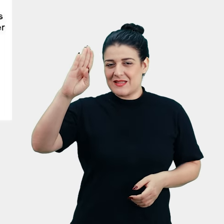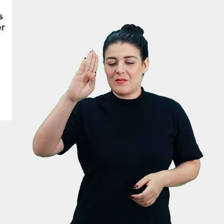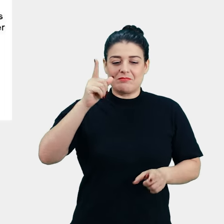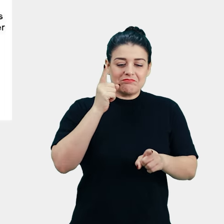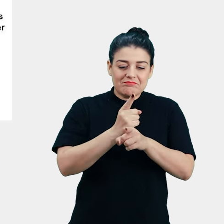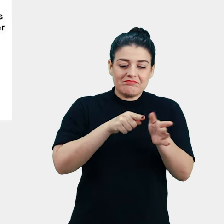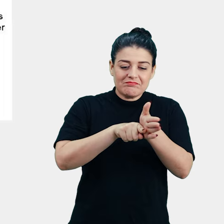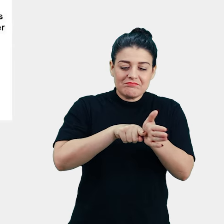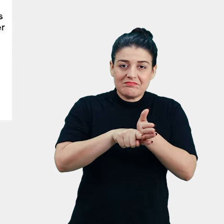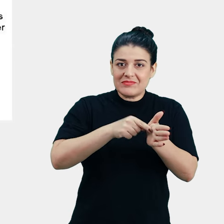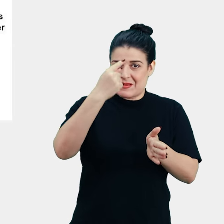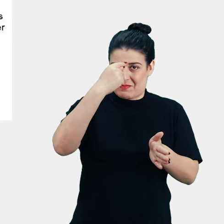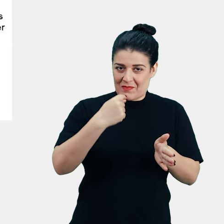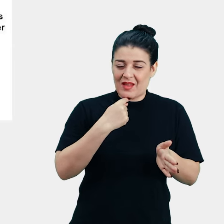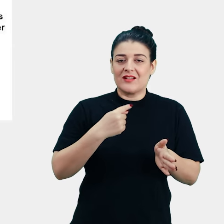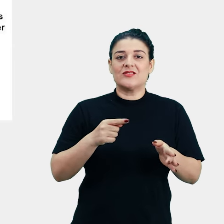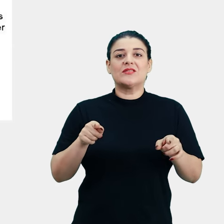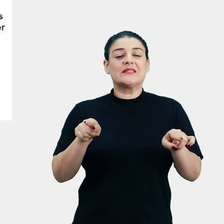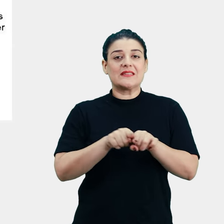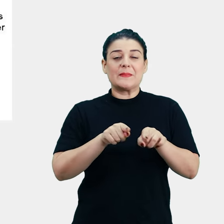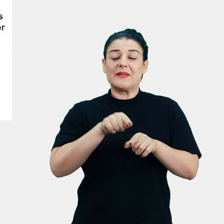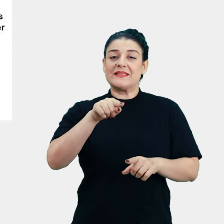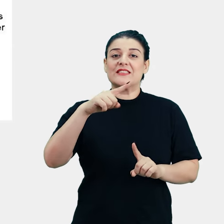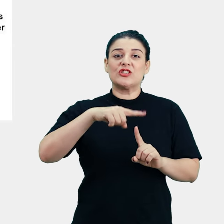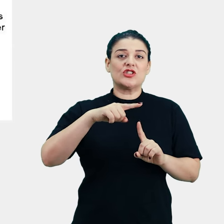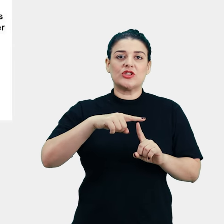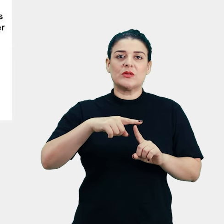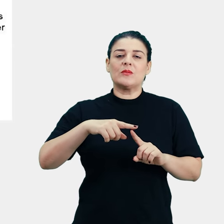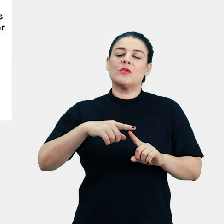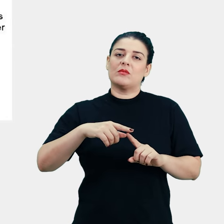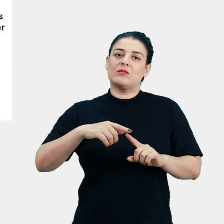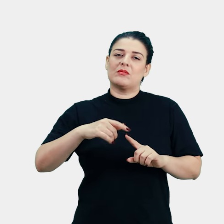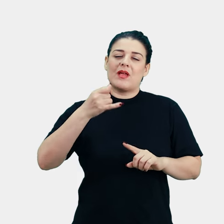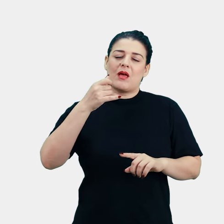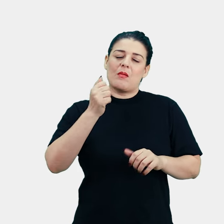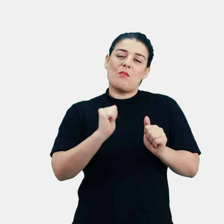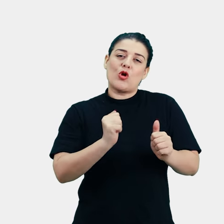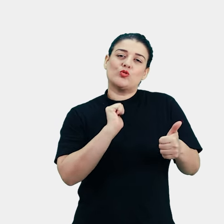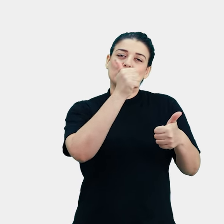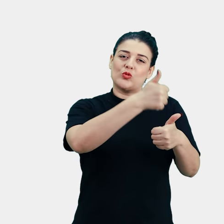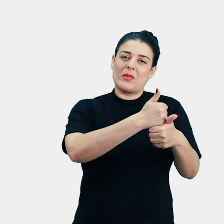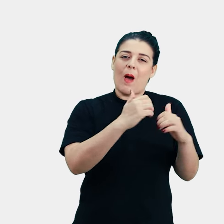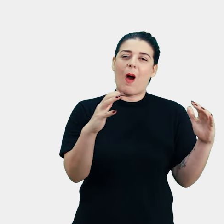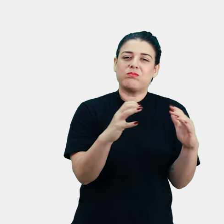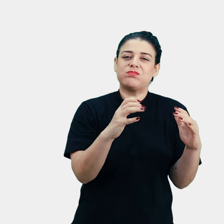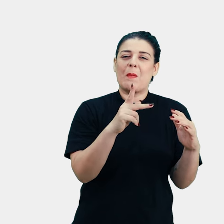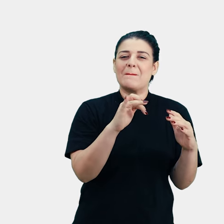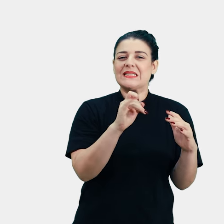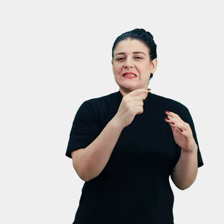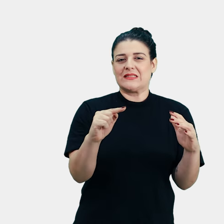imageamento e também é uma fonte à pressão atmosférica ou VAR,